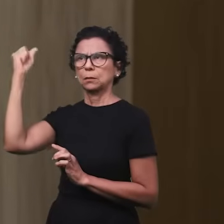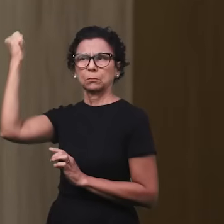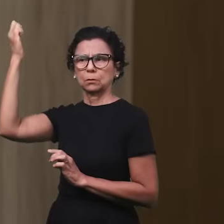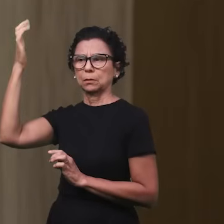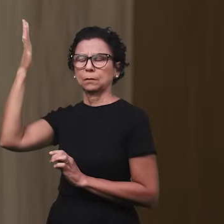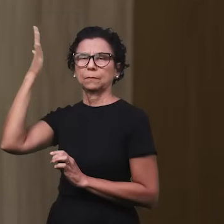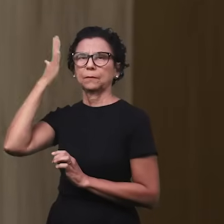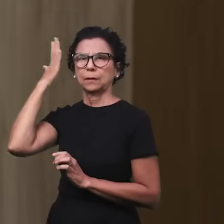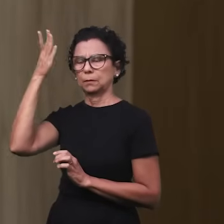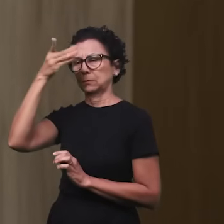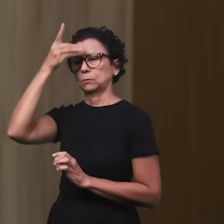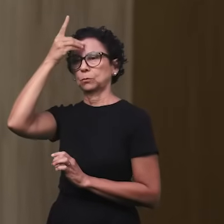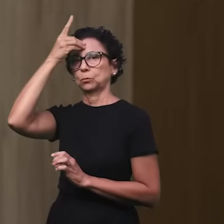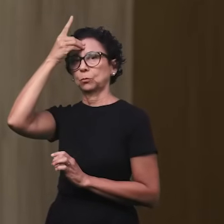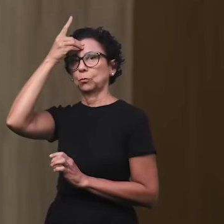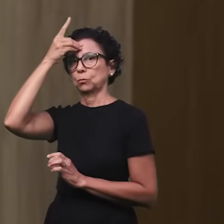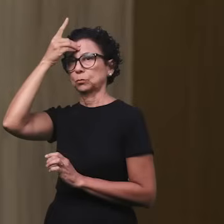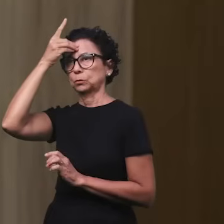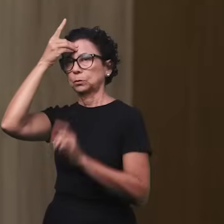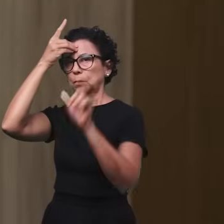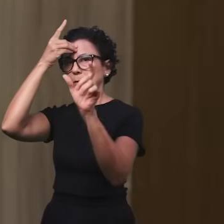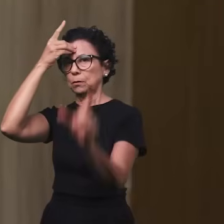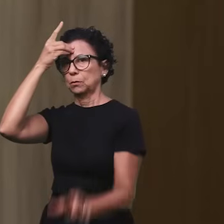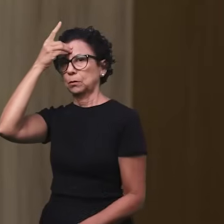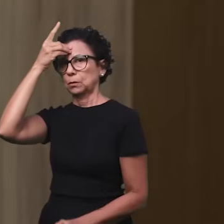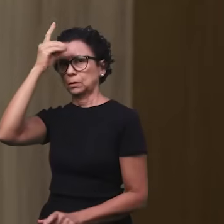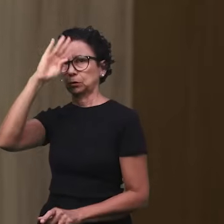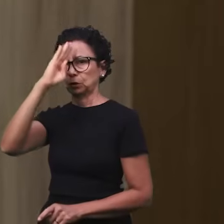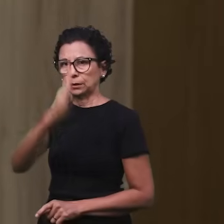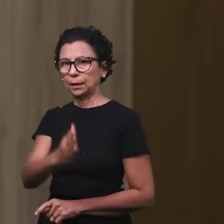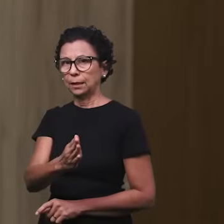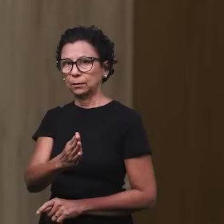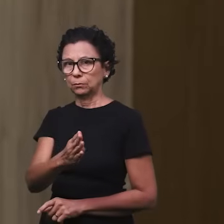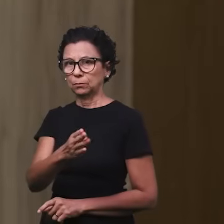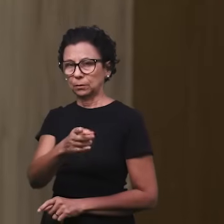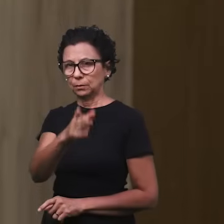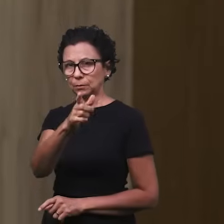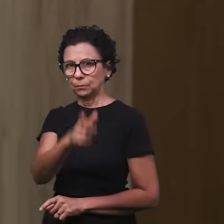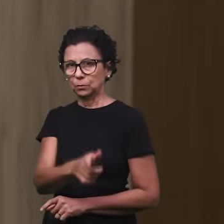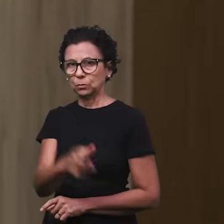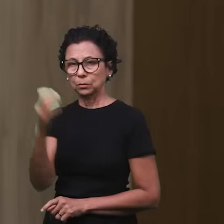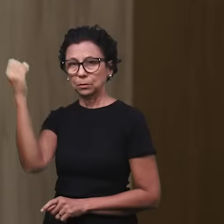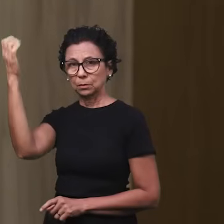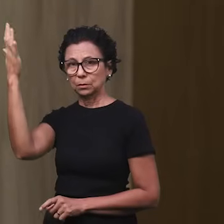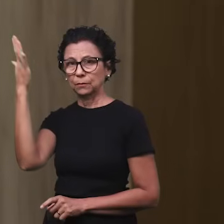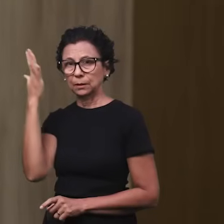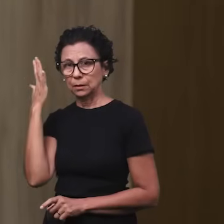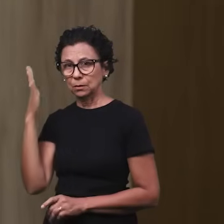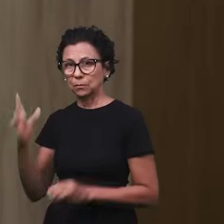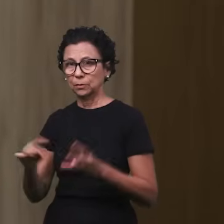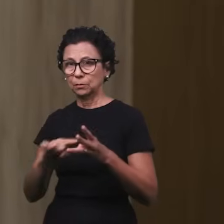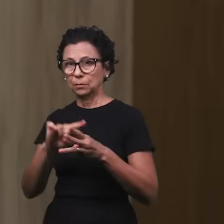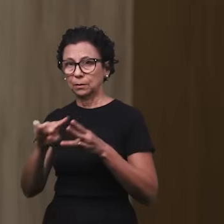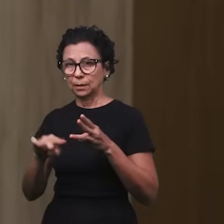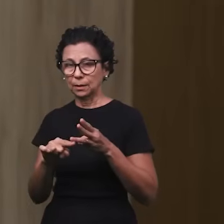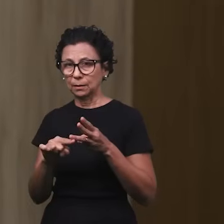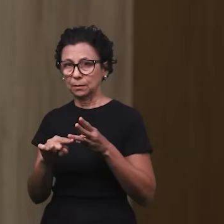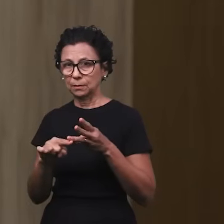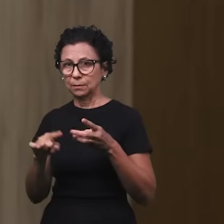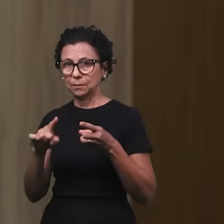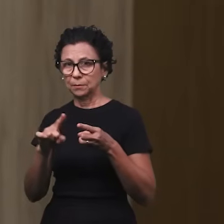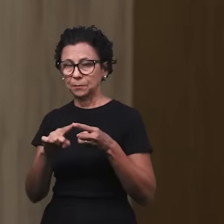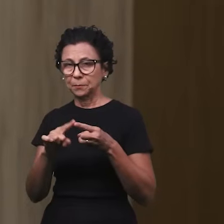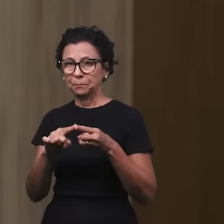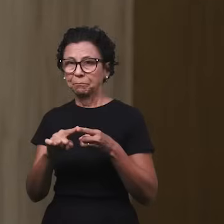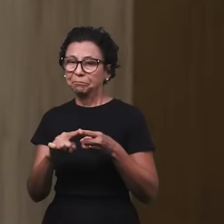de uma revelação, Deus se revela a uma pessoa que está ali no culto, essa revelação ela vem dentro desses 3 aspectos.